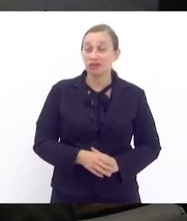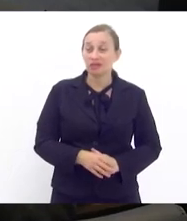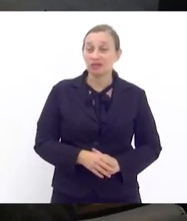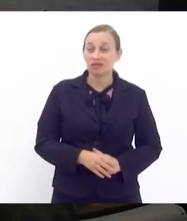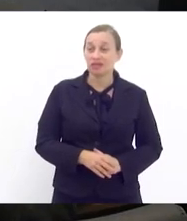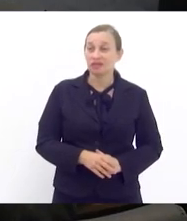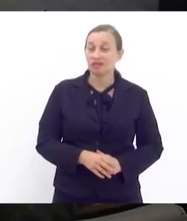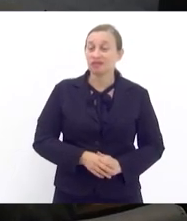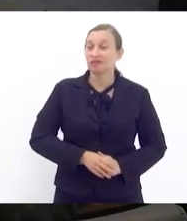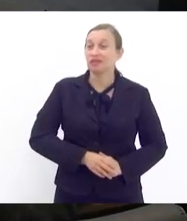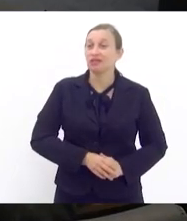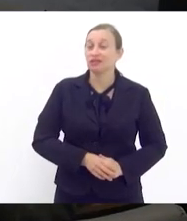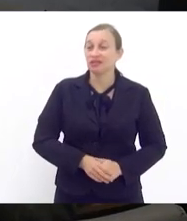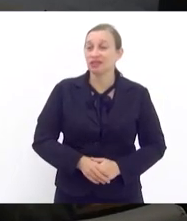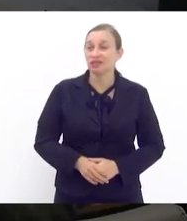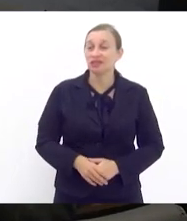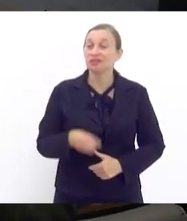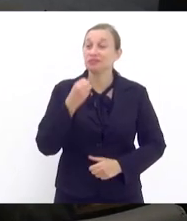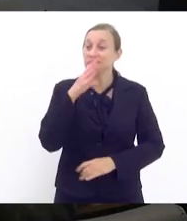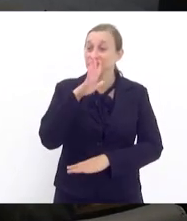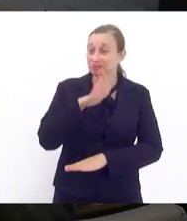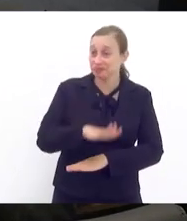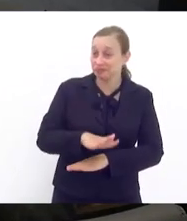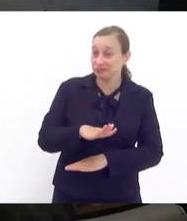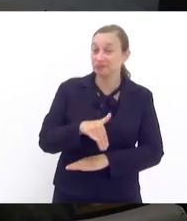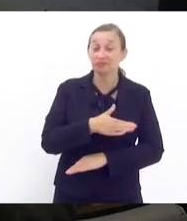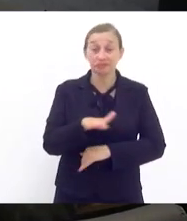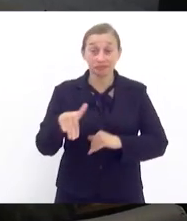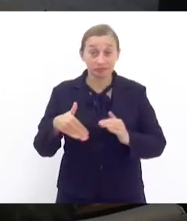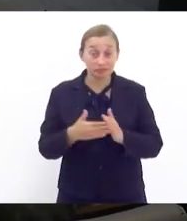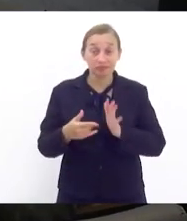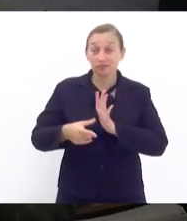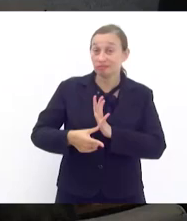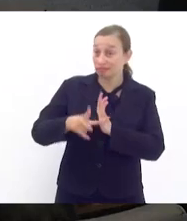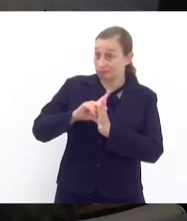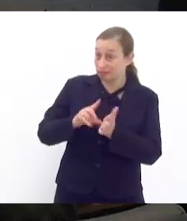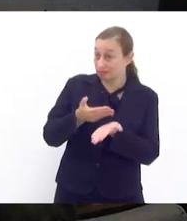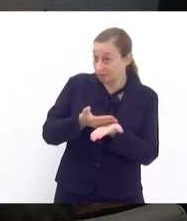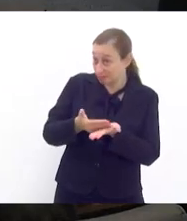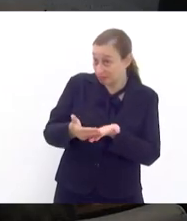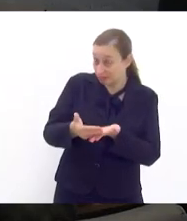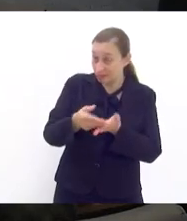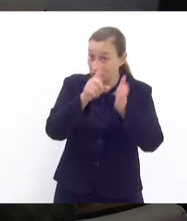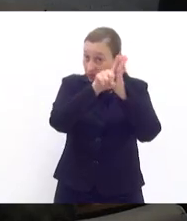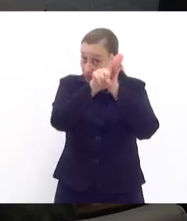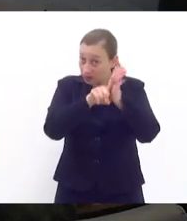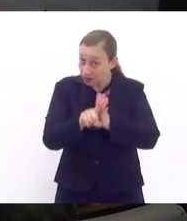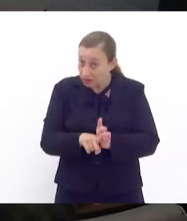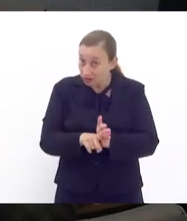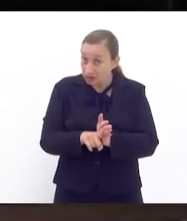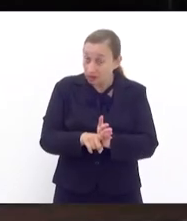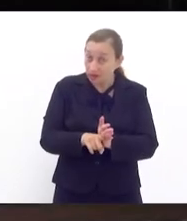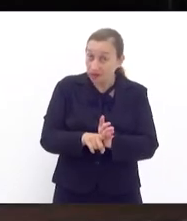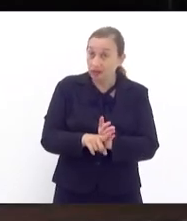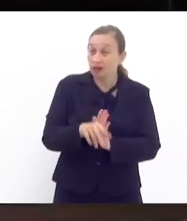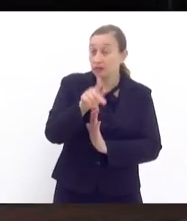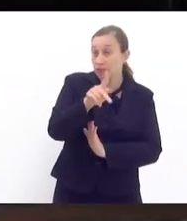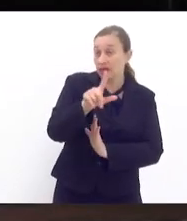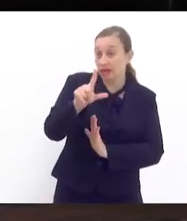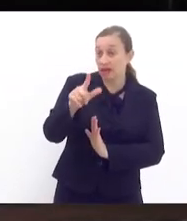Boa tarde a todas e todos. Eu queria, antes de iniciar a análise ao PL 749